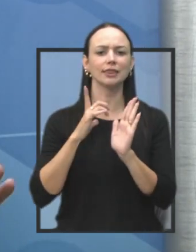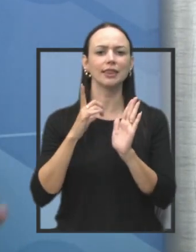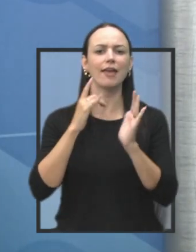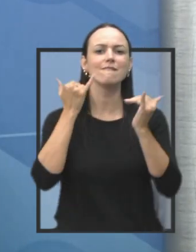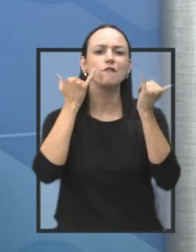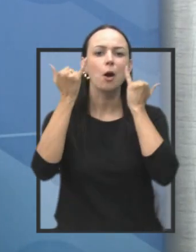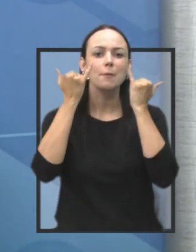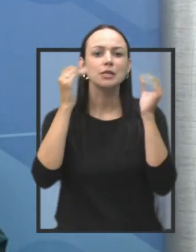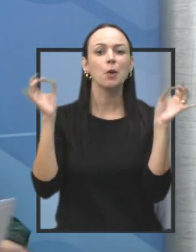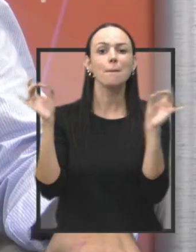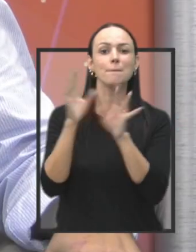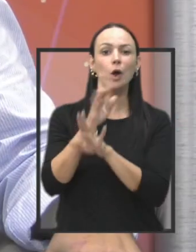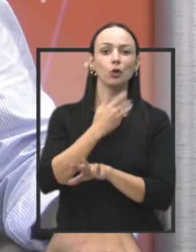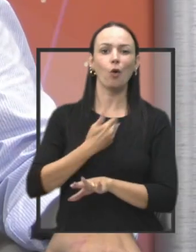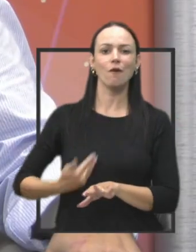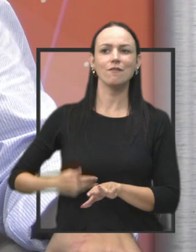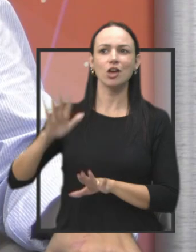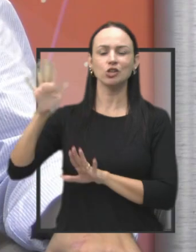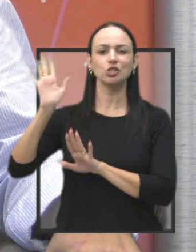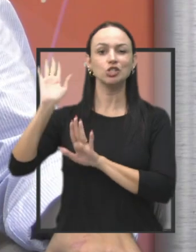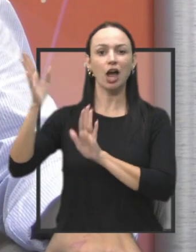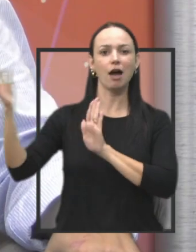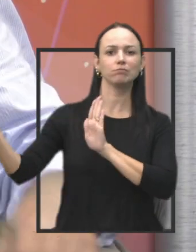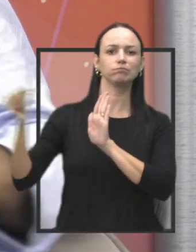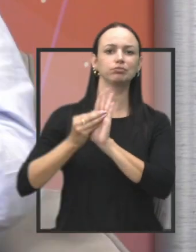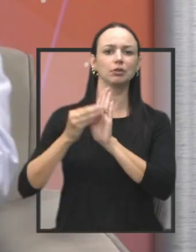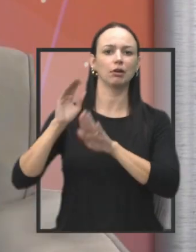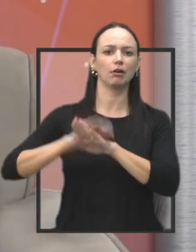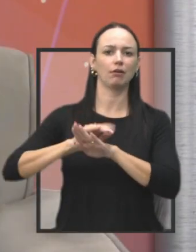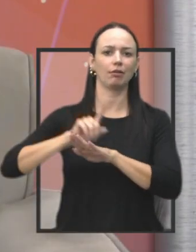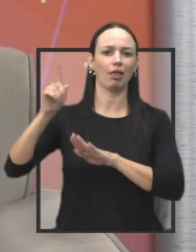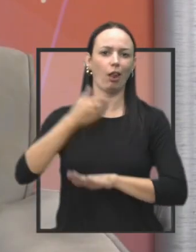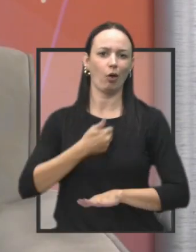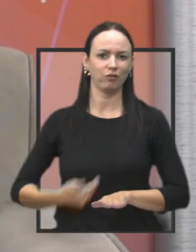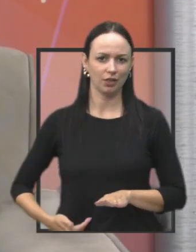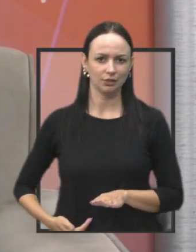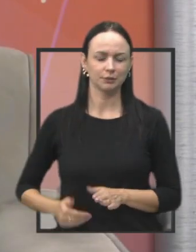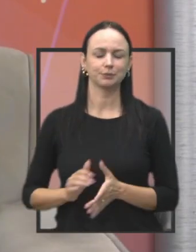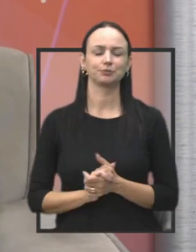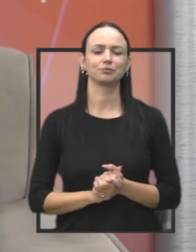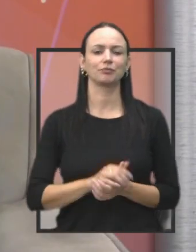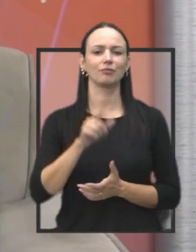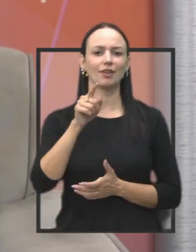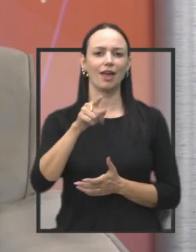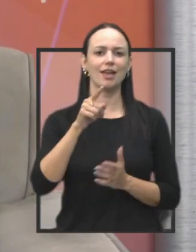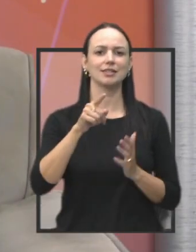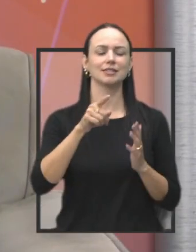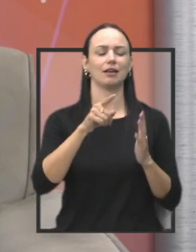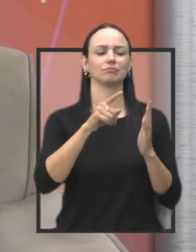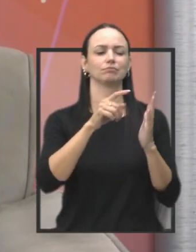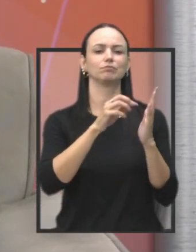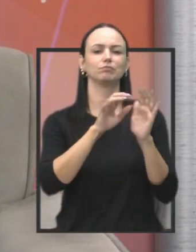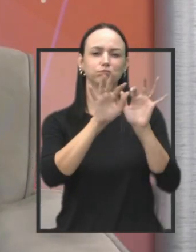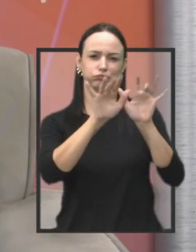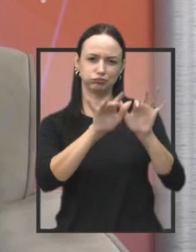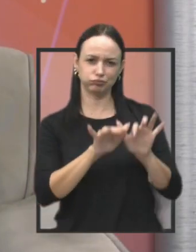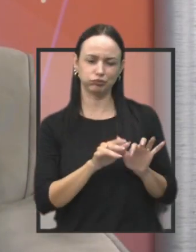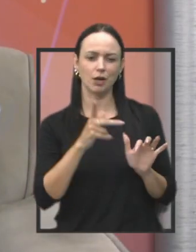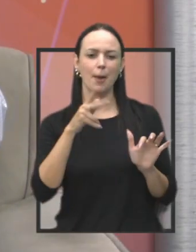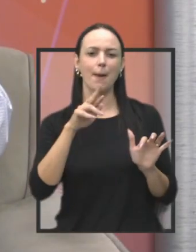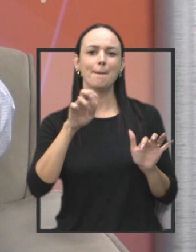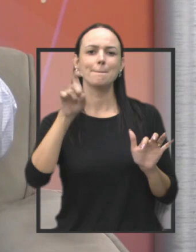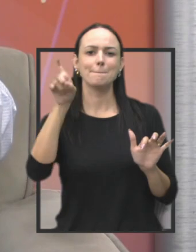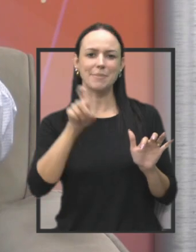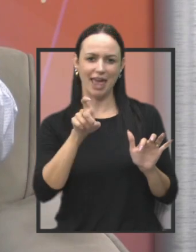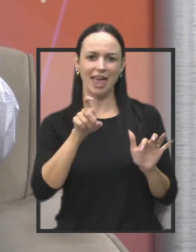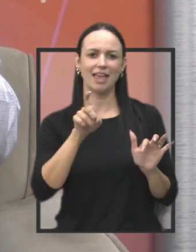governo, é isso mesmo? Corretamente, exatamente. Então, a declaração pré-preenchida que a Receita disponibilizou